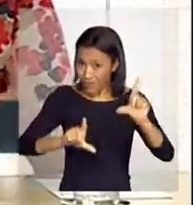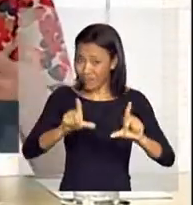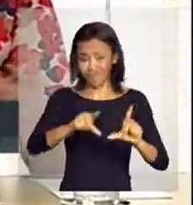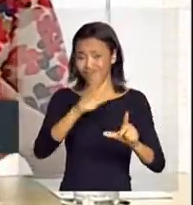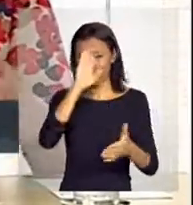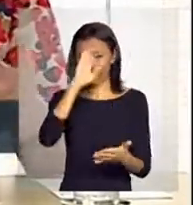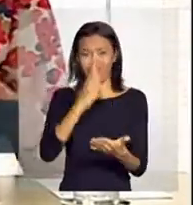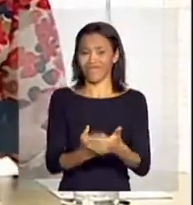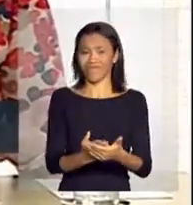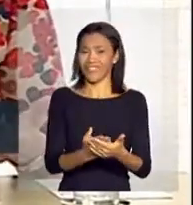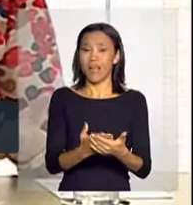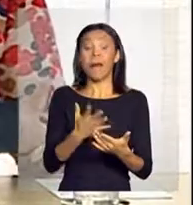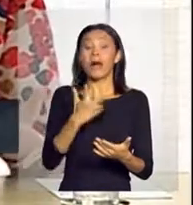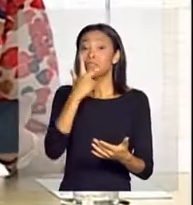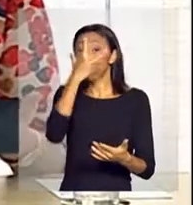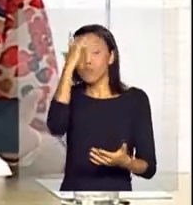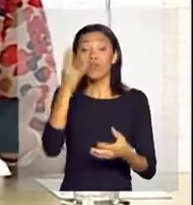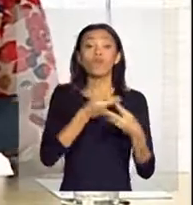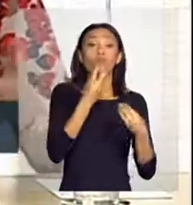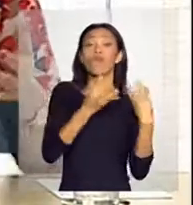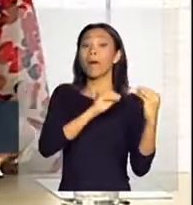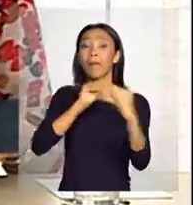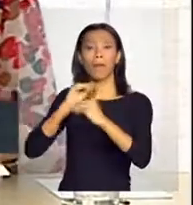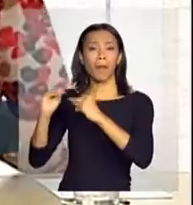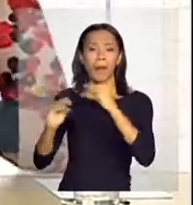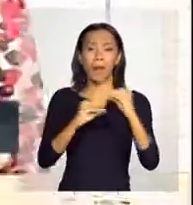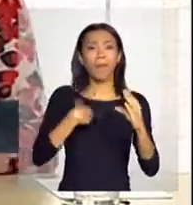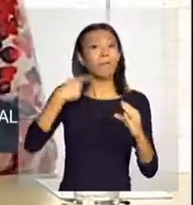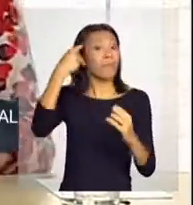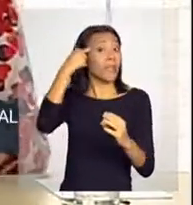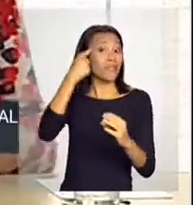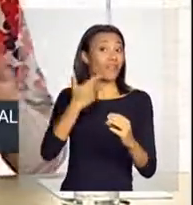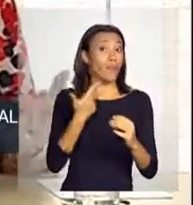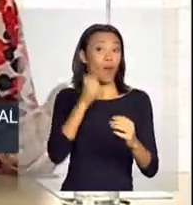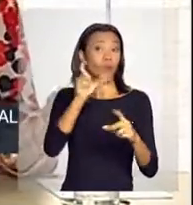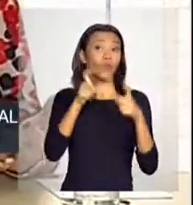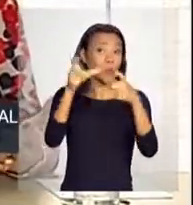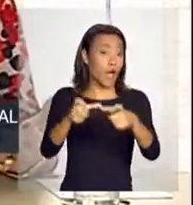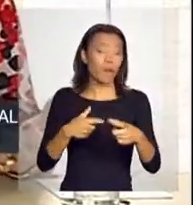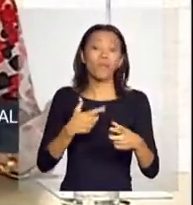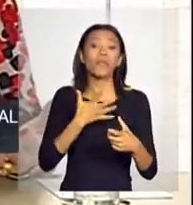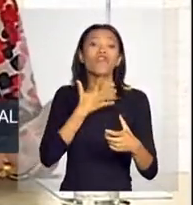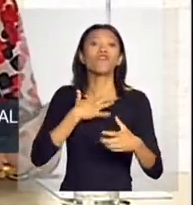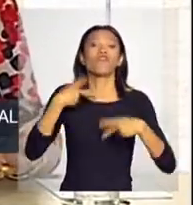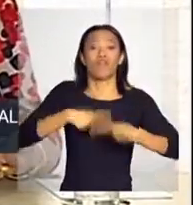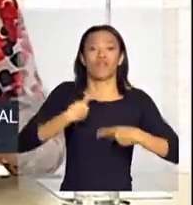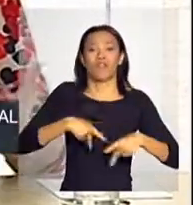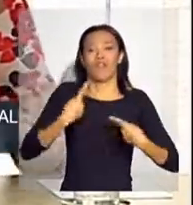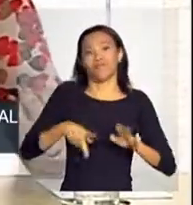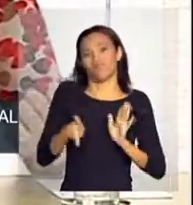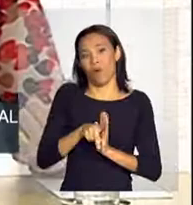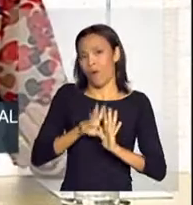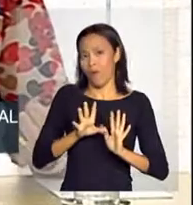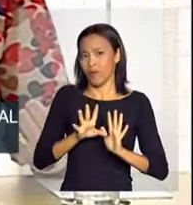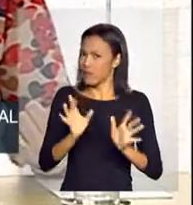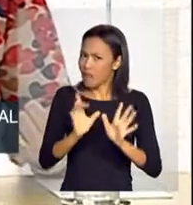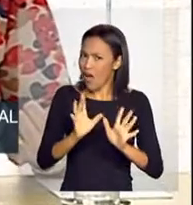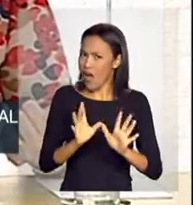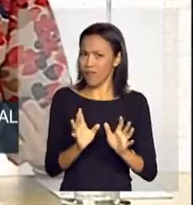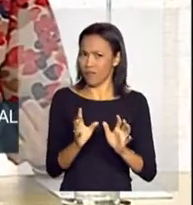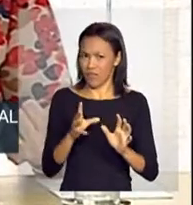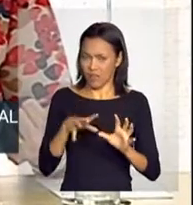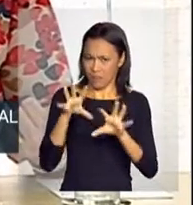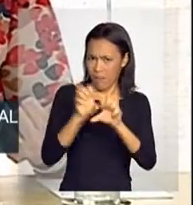que o tráfico de pessoas não existe quem sai do seu habitat para um outro lugar foi porque quis não não existe somente